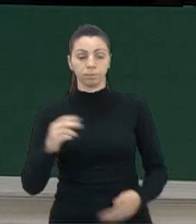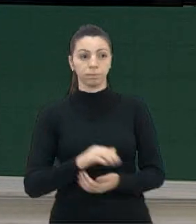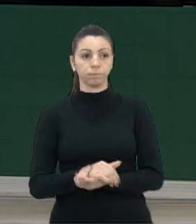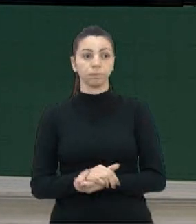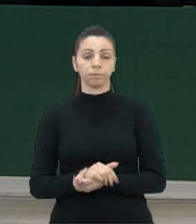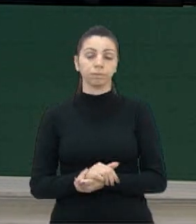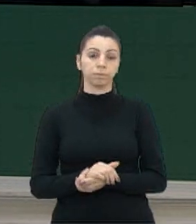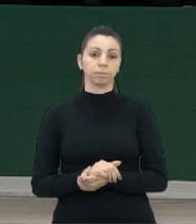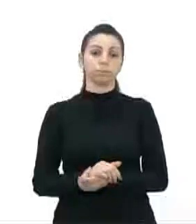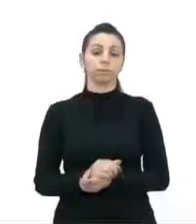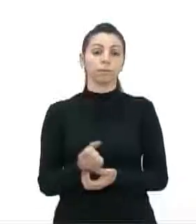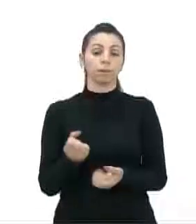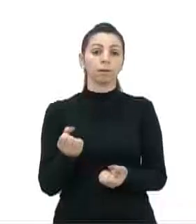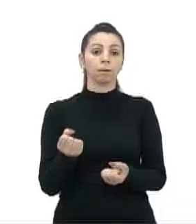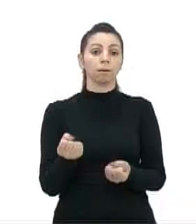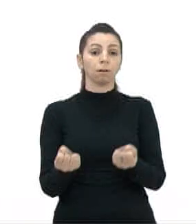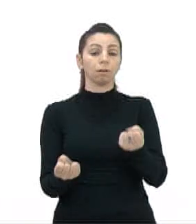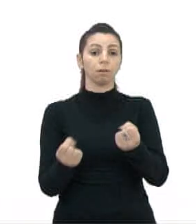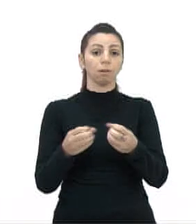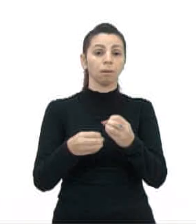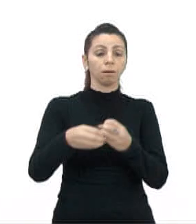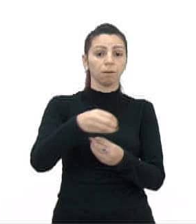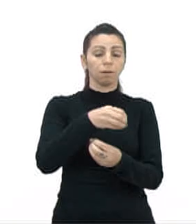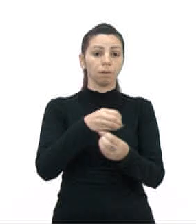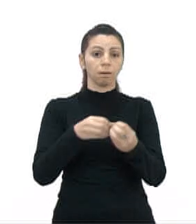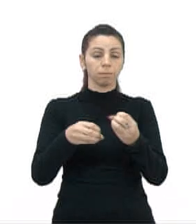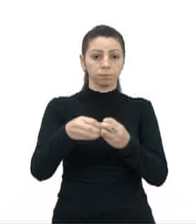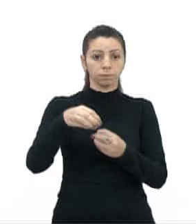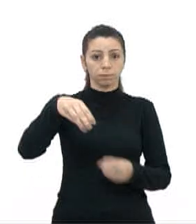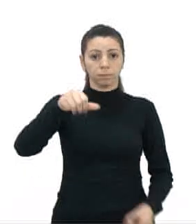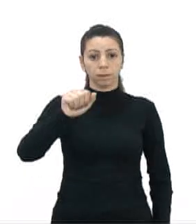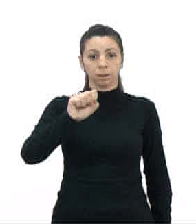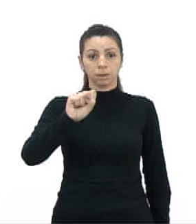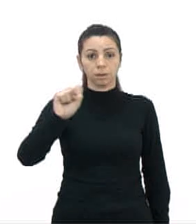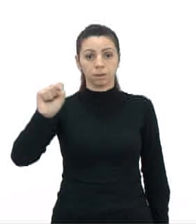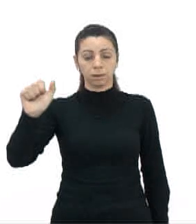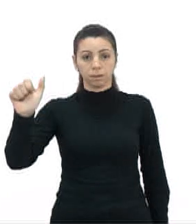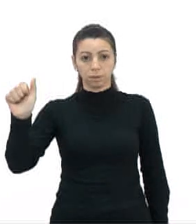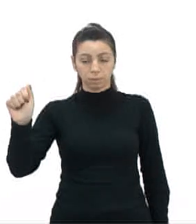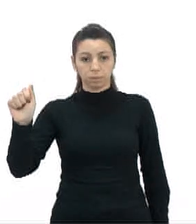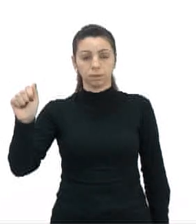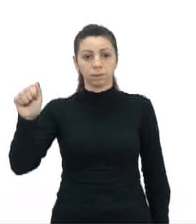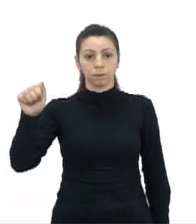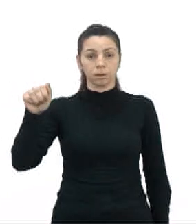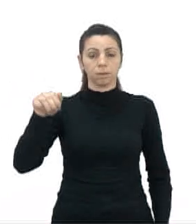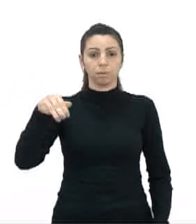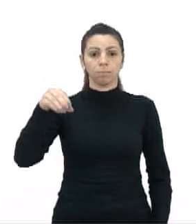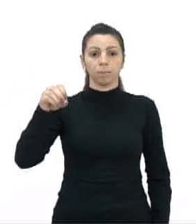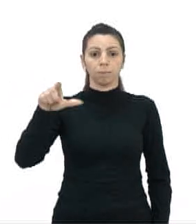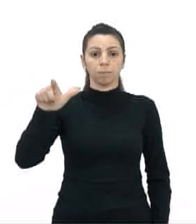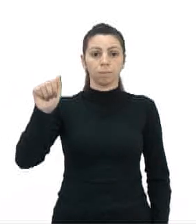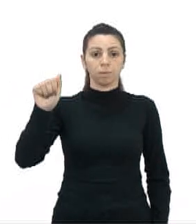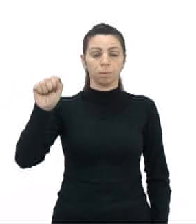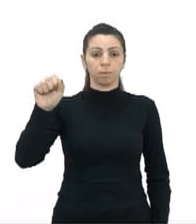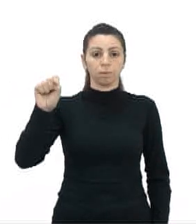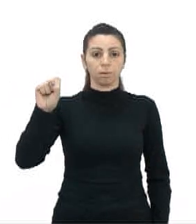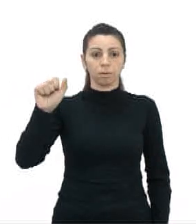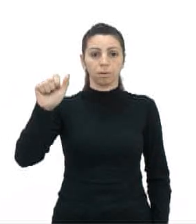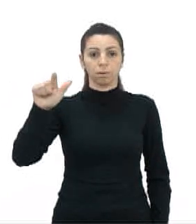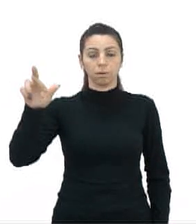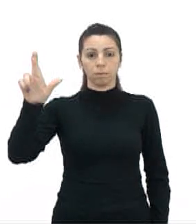gás carbônico, que é o dióxido de carbono? Para isso, eu vou fazer a continha conforme os dados que ele me deu lá, tá?